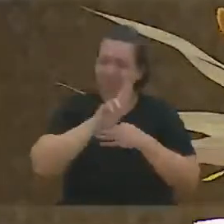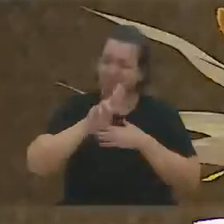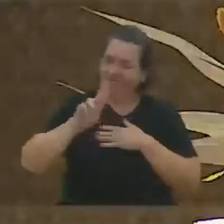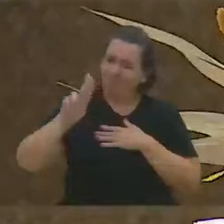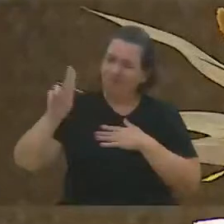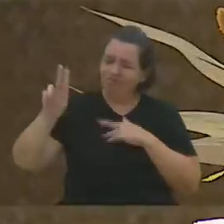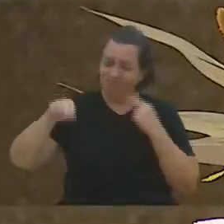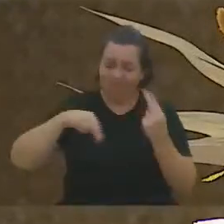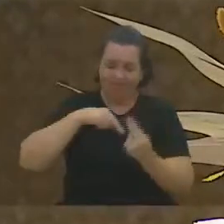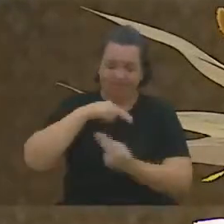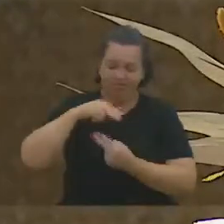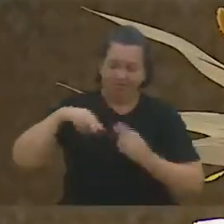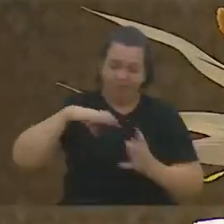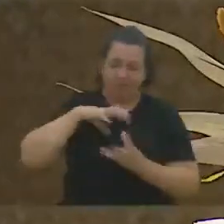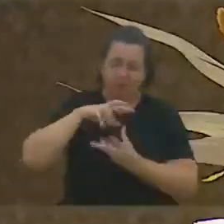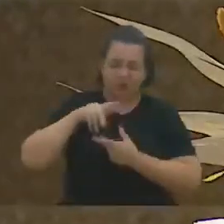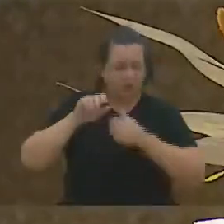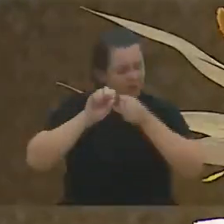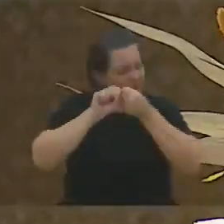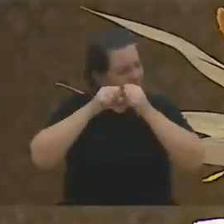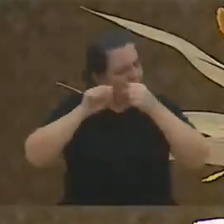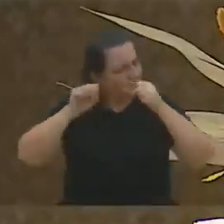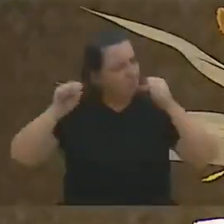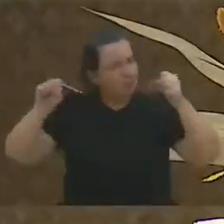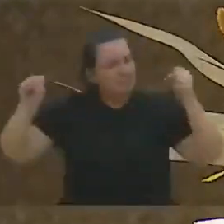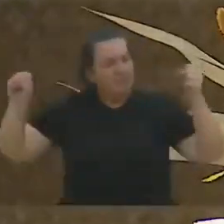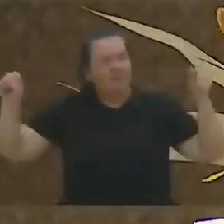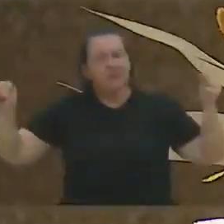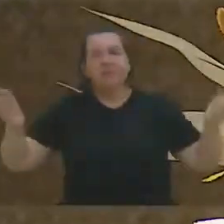vosso nome por todo o